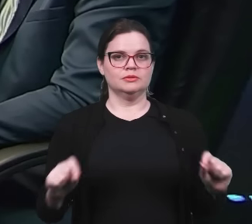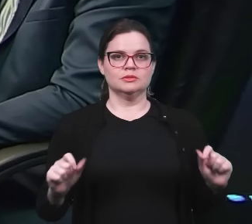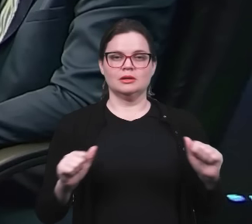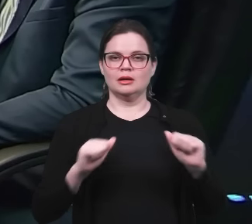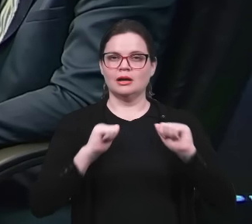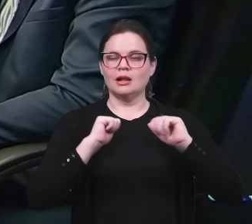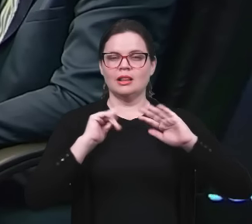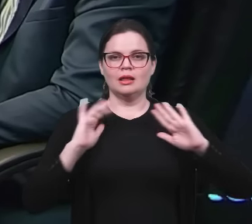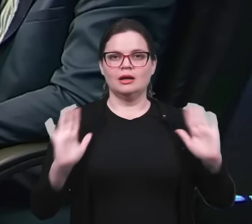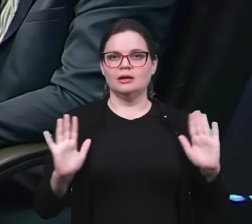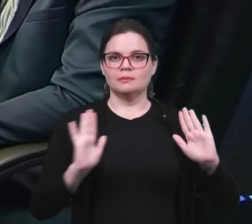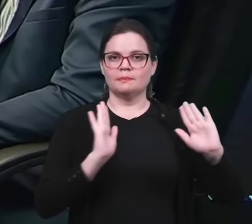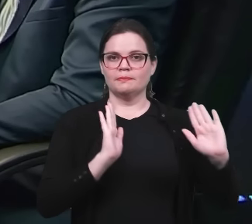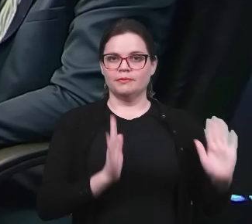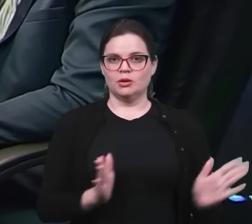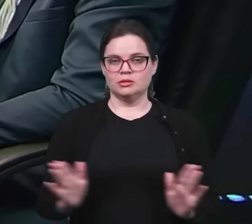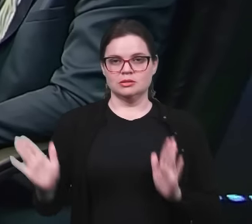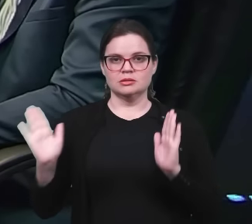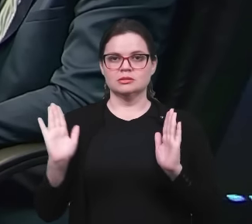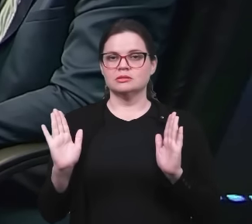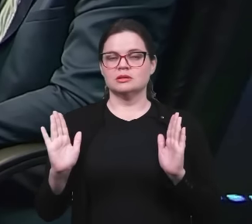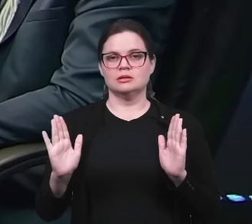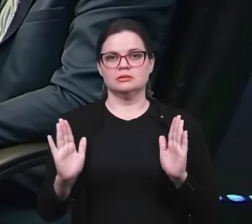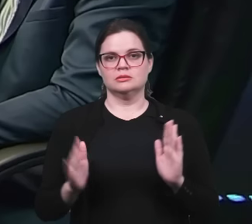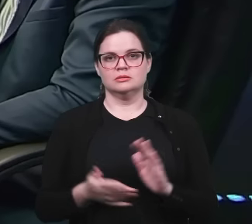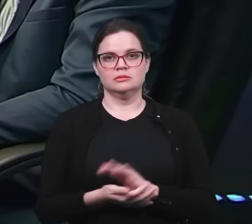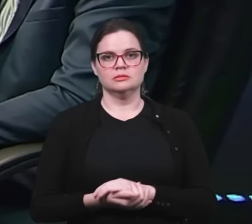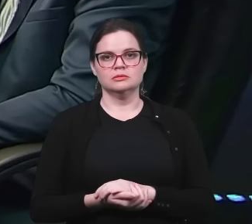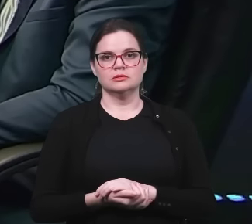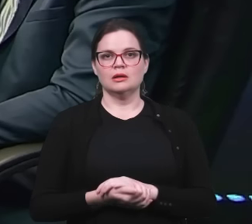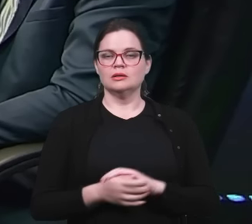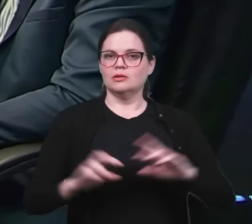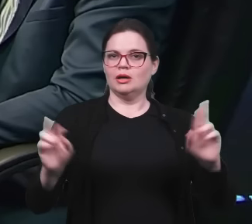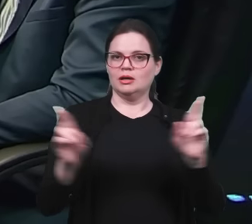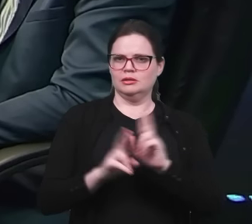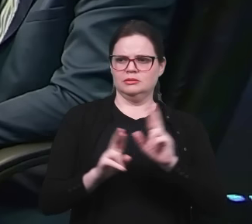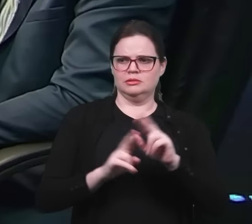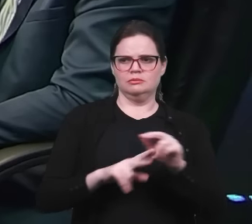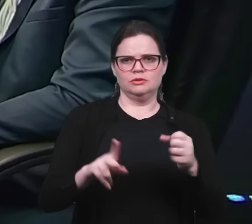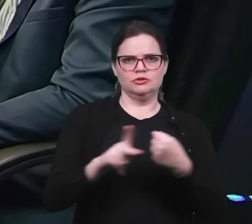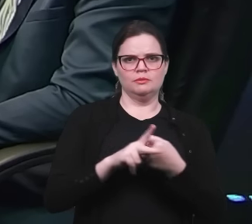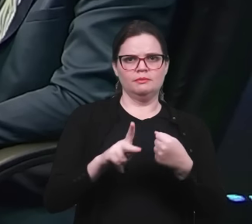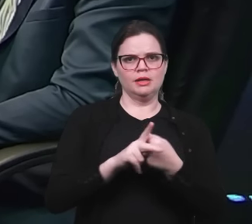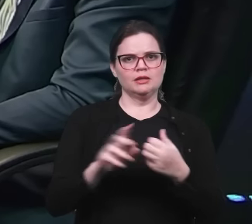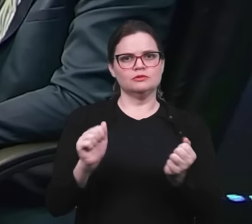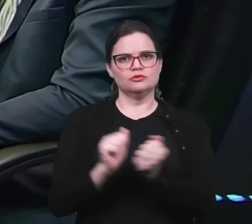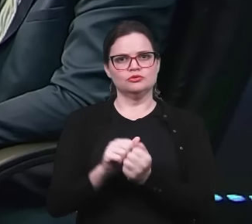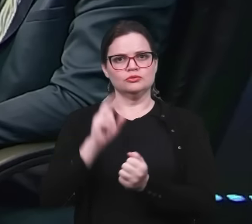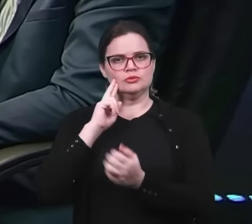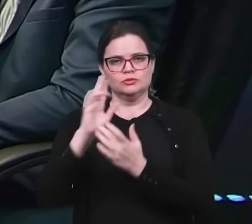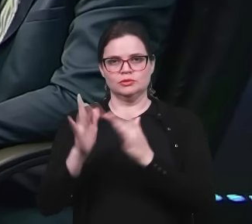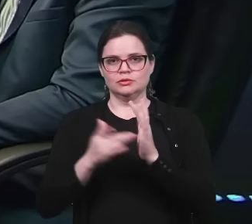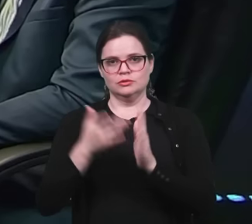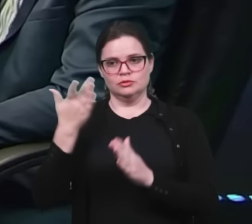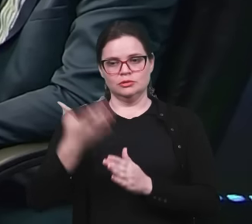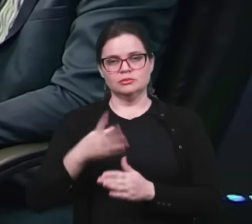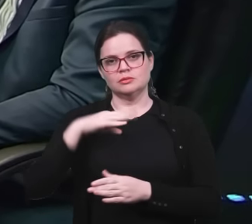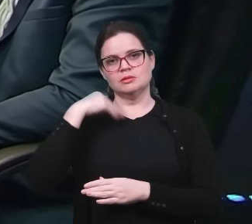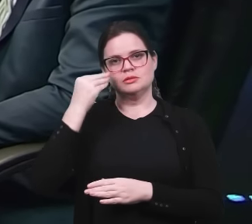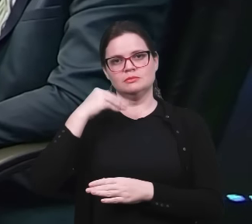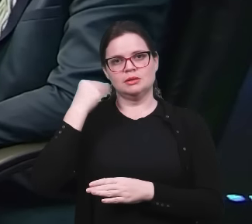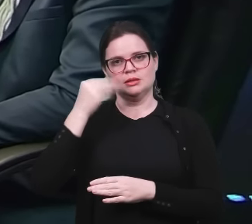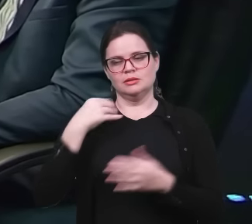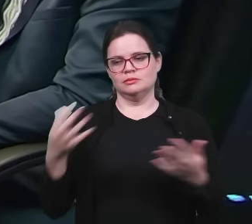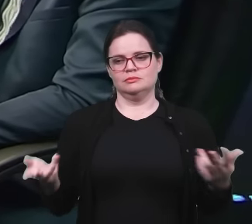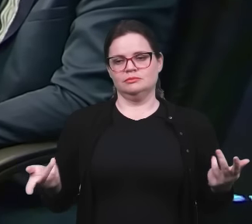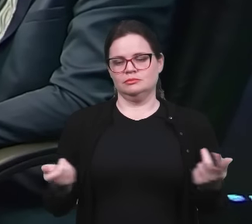assim, no processo, no relacionamento de Pedro com o Senhor, as experiências são